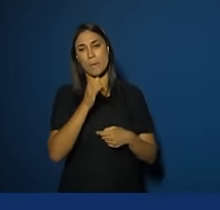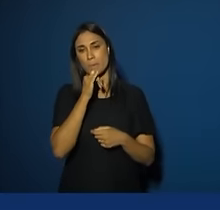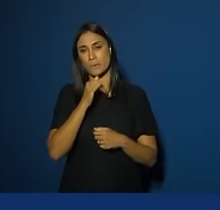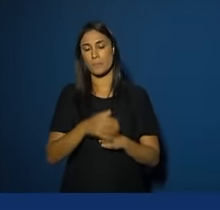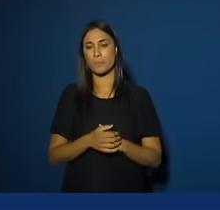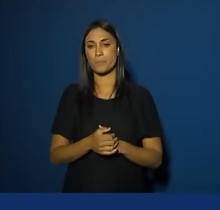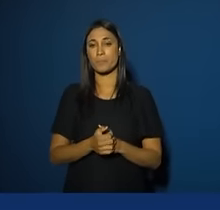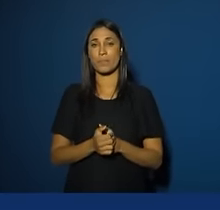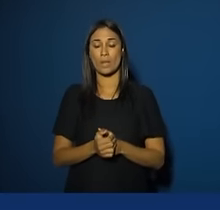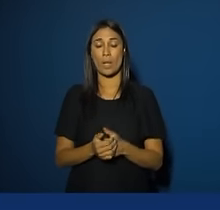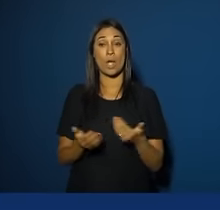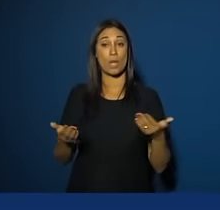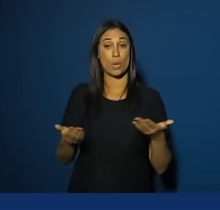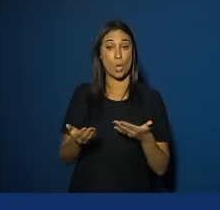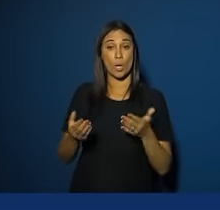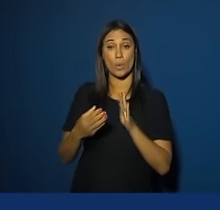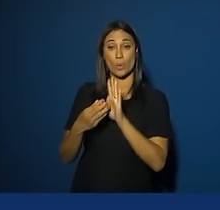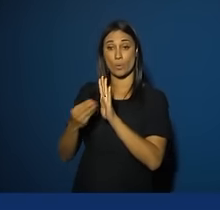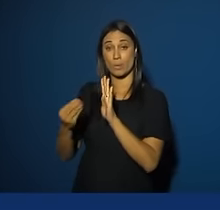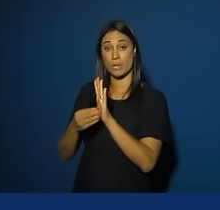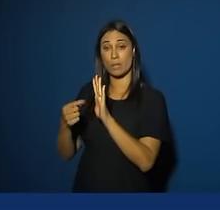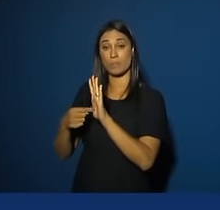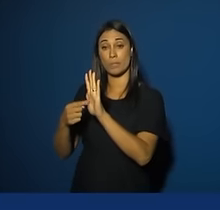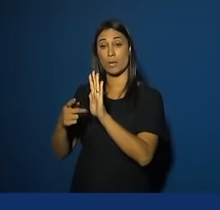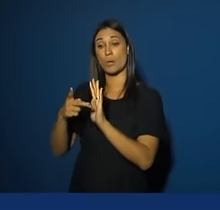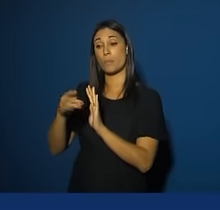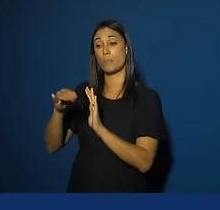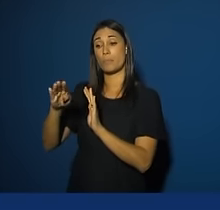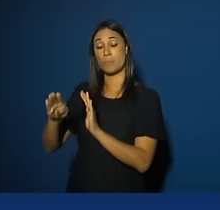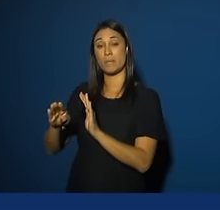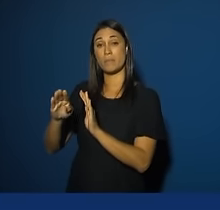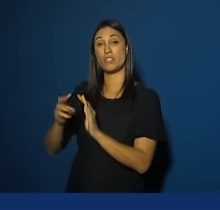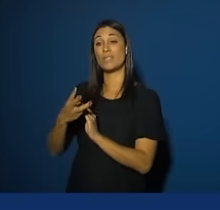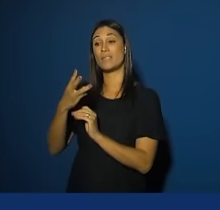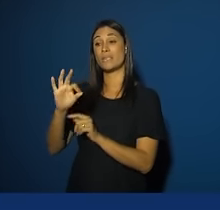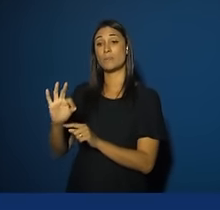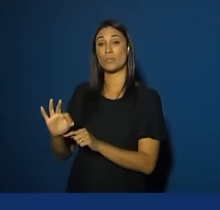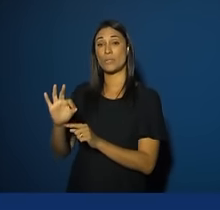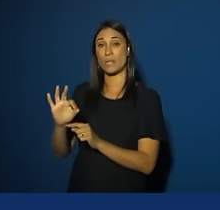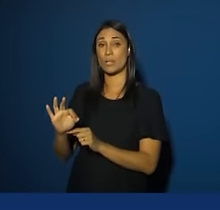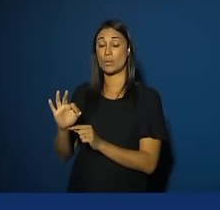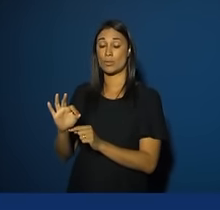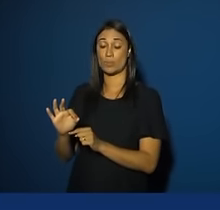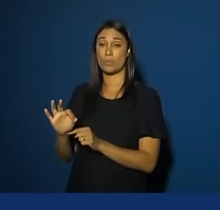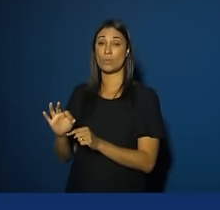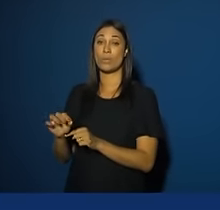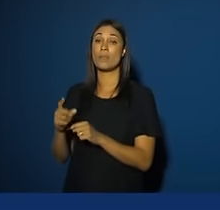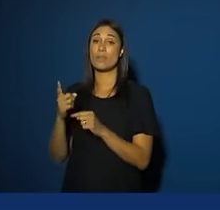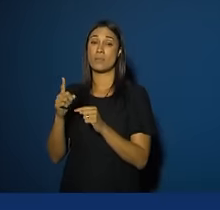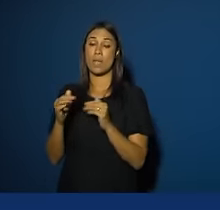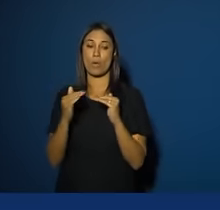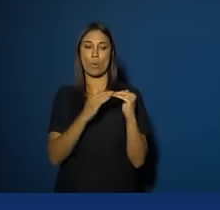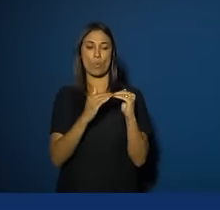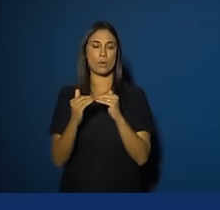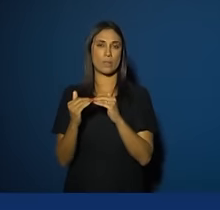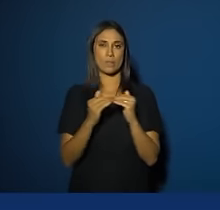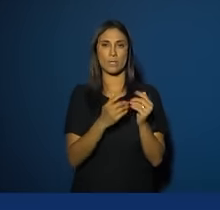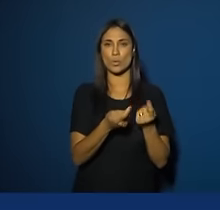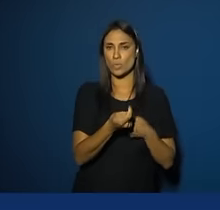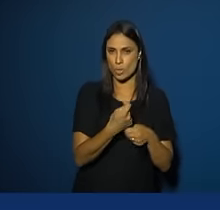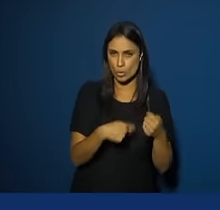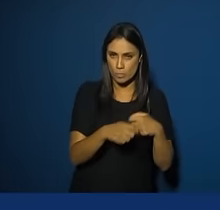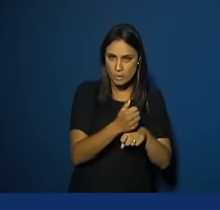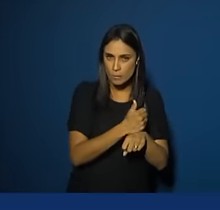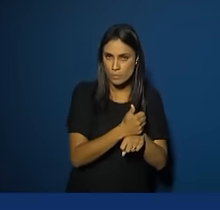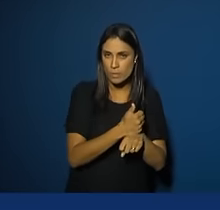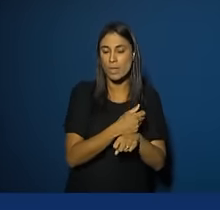Fed agora, no modelo dele, projetando PIB já de 3%. Acho que consenso, né, dos economistas é